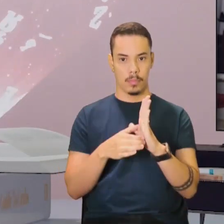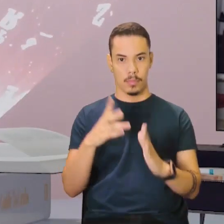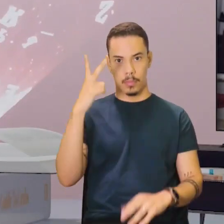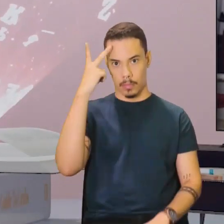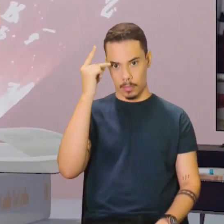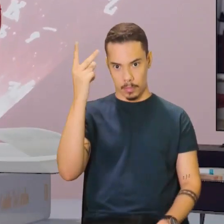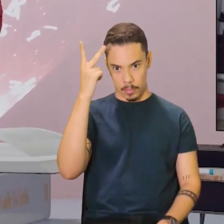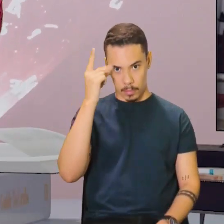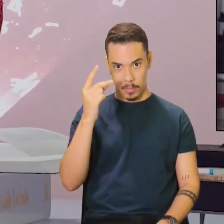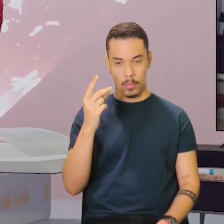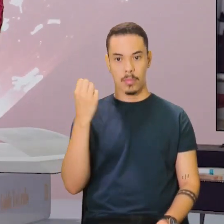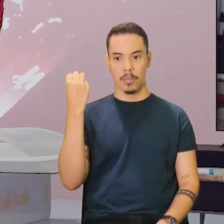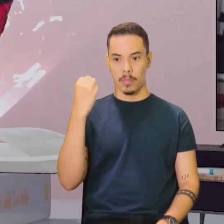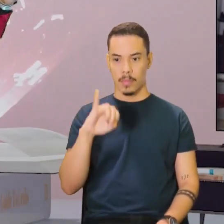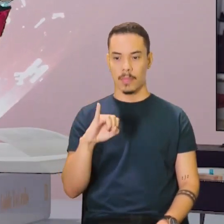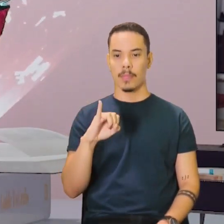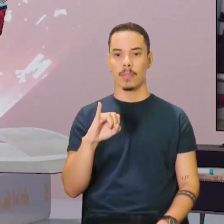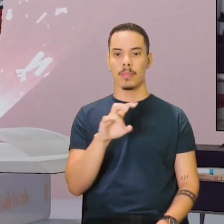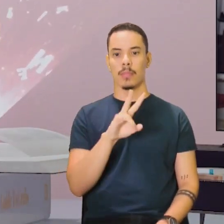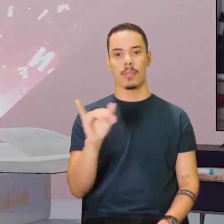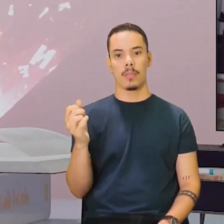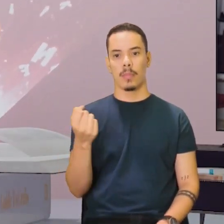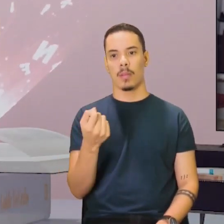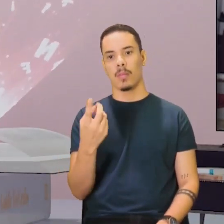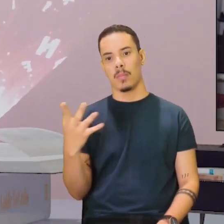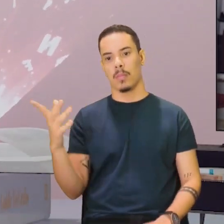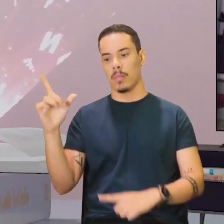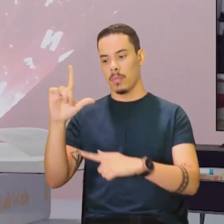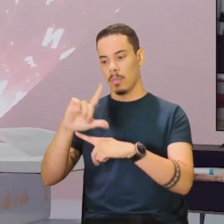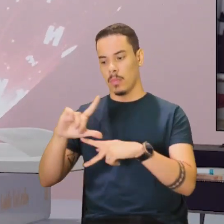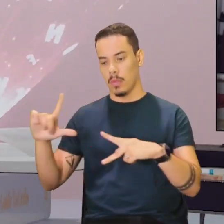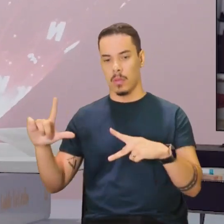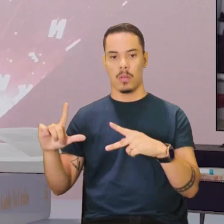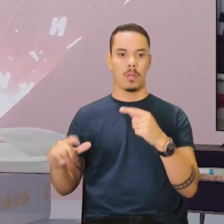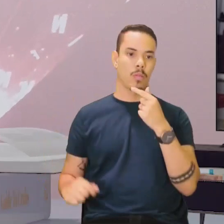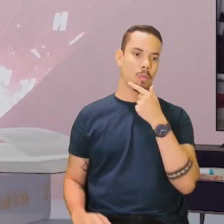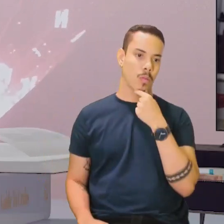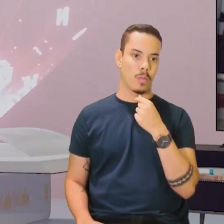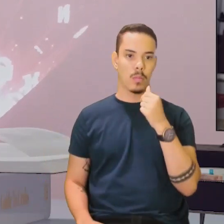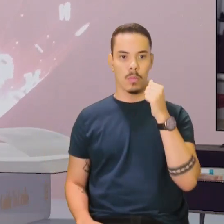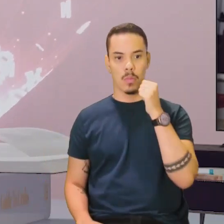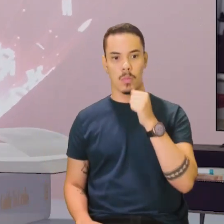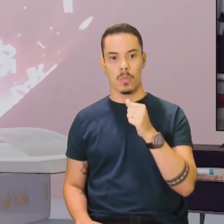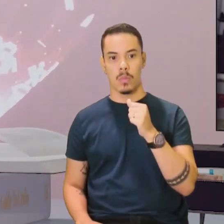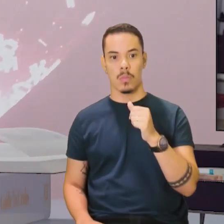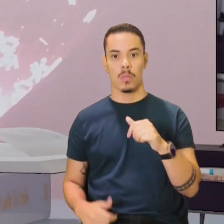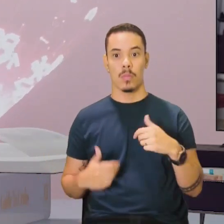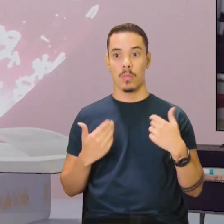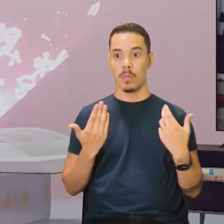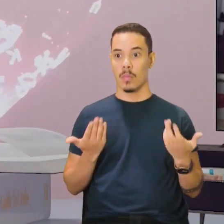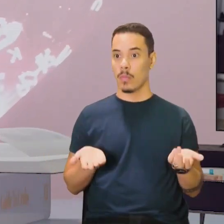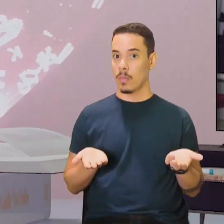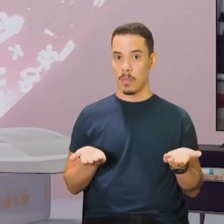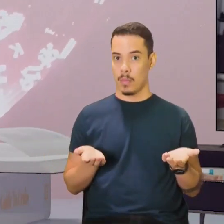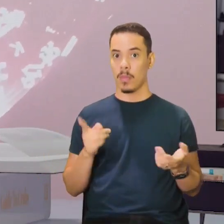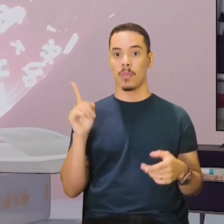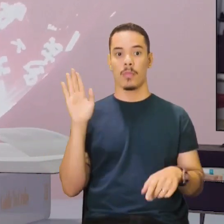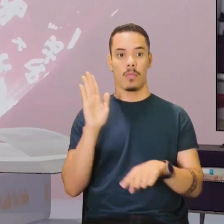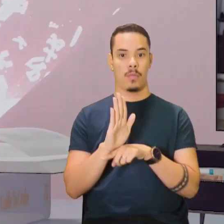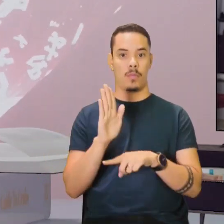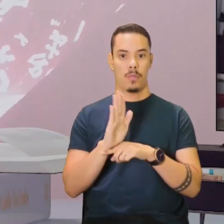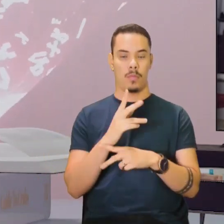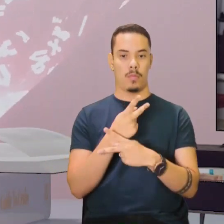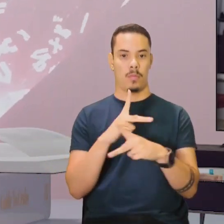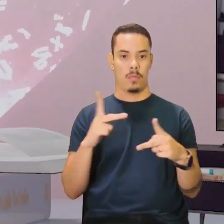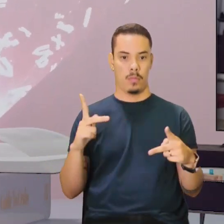tranquilo, se ela vai para o plural, se ela vai para o masculino e feminino, quando? Aí isso já vai te ajudar